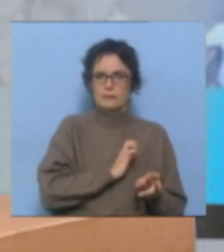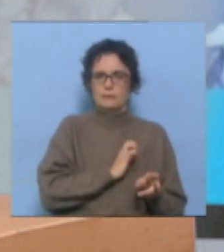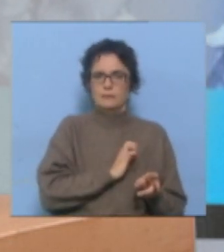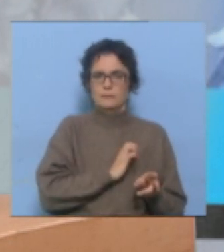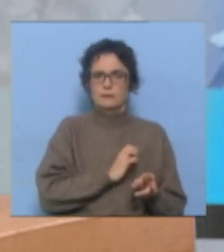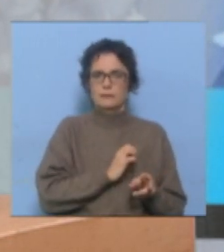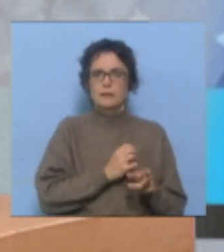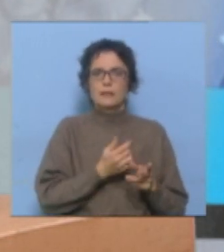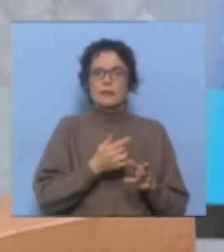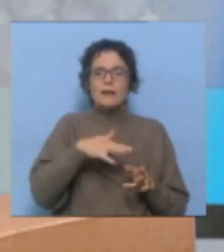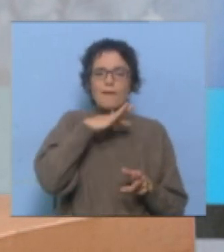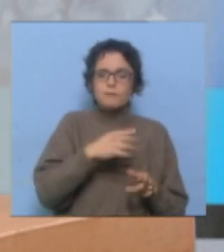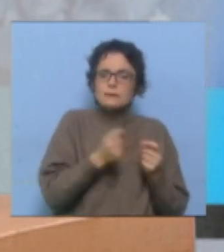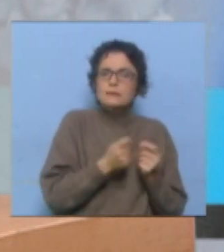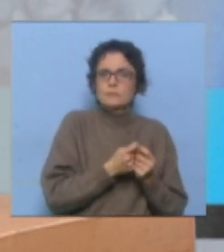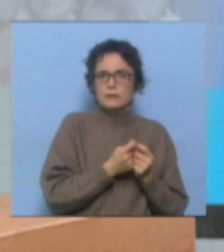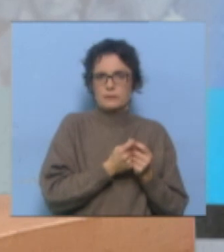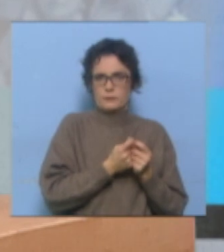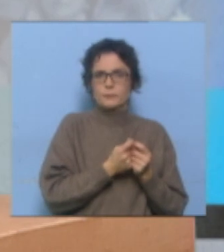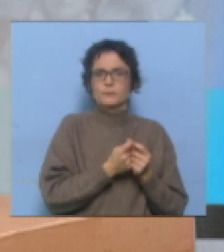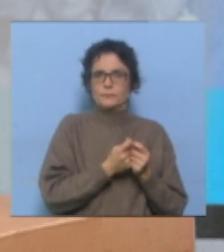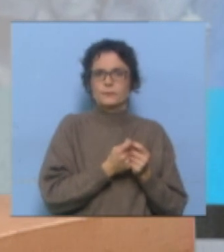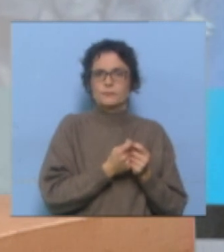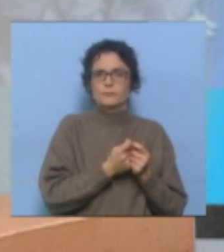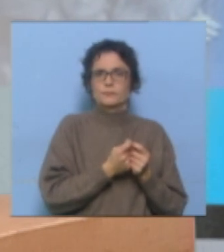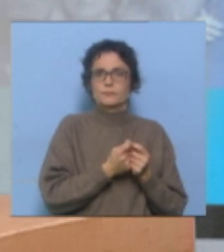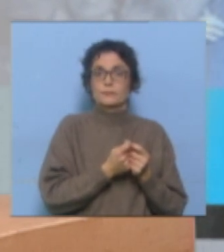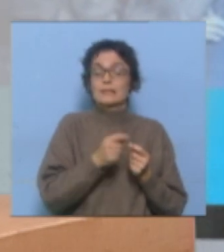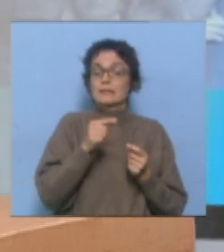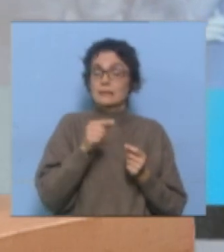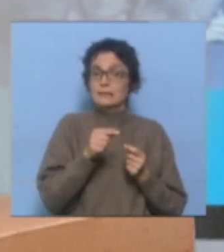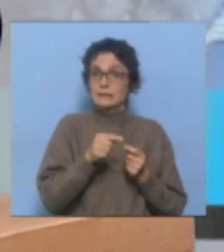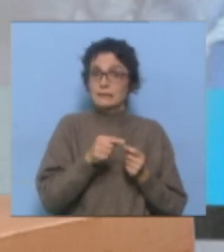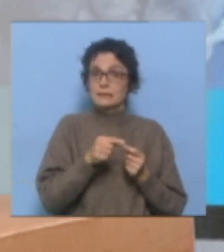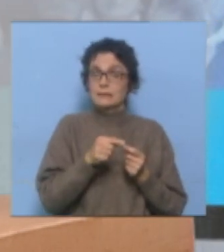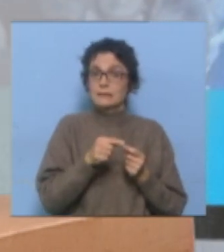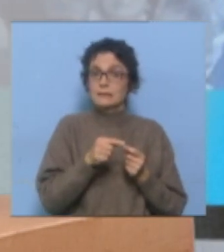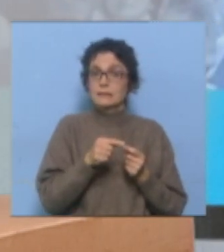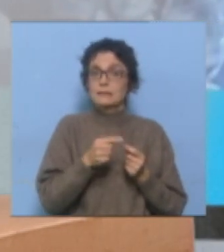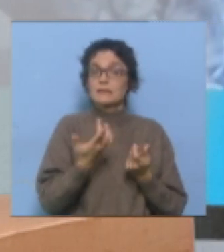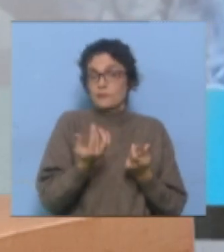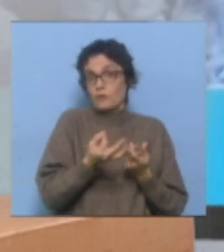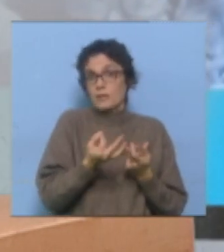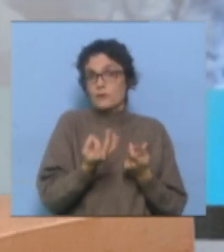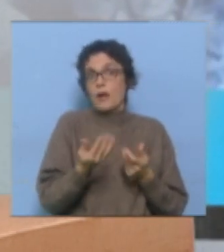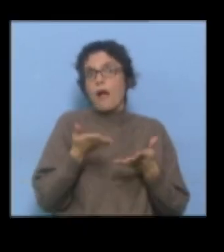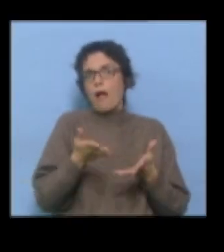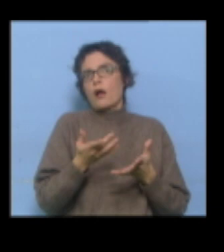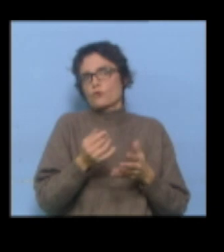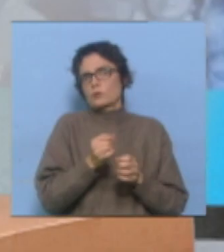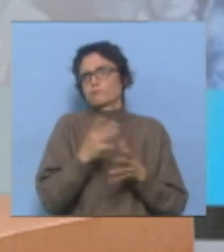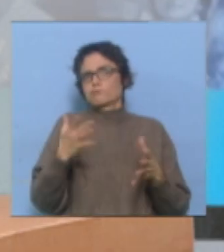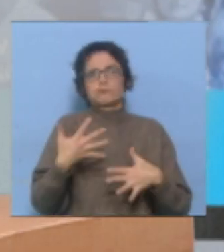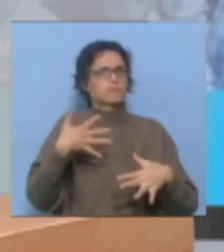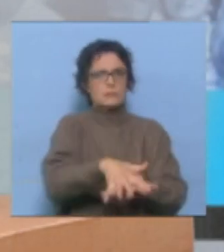trabalho, não sai da sua família. E, portanto, o problema da reinserção está mais do que meio feito, porque o que se pretende